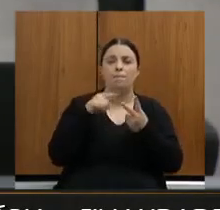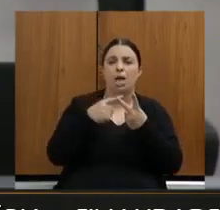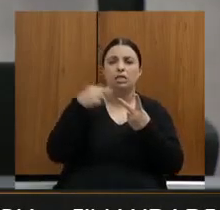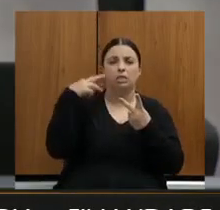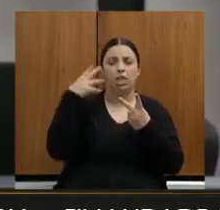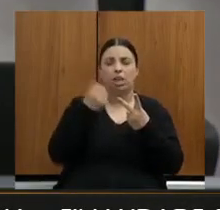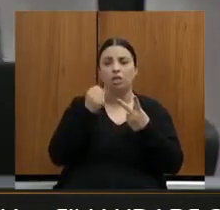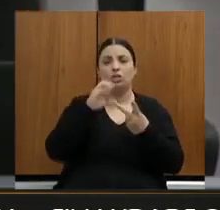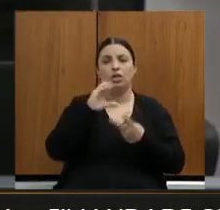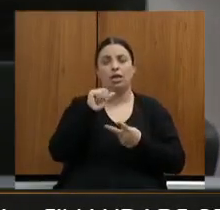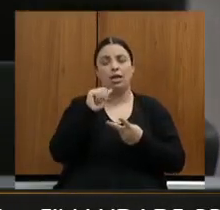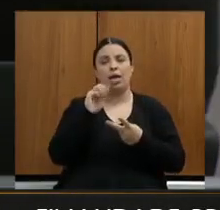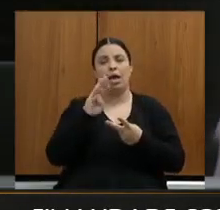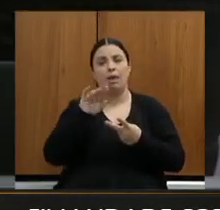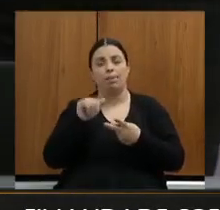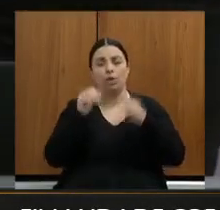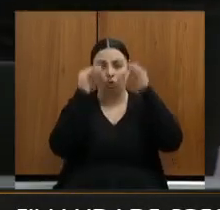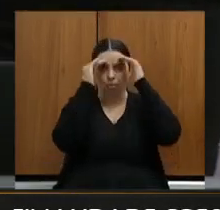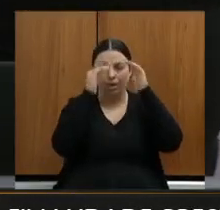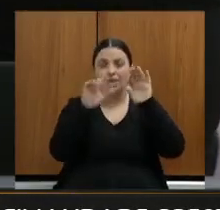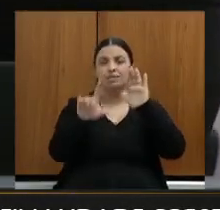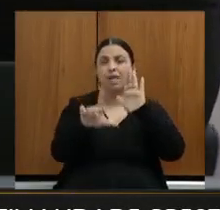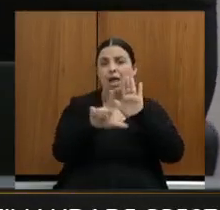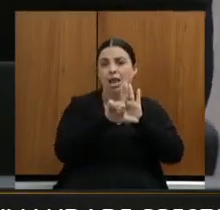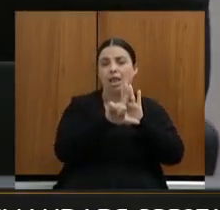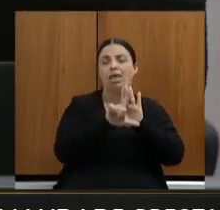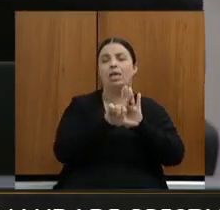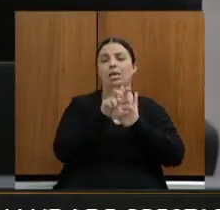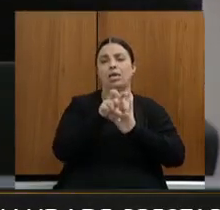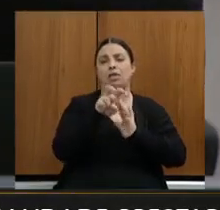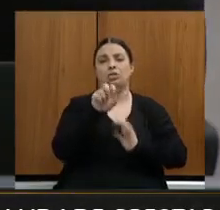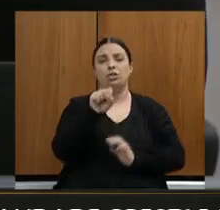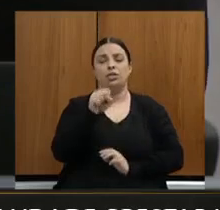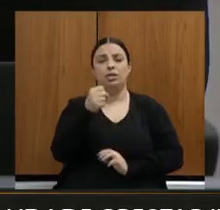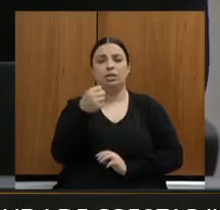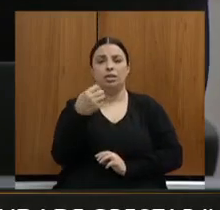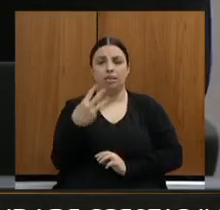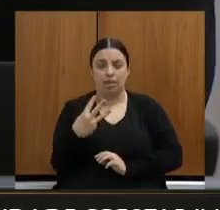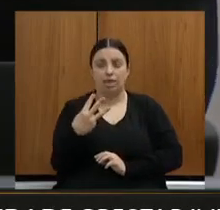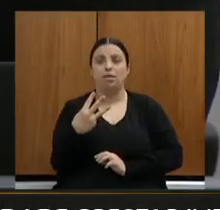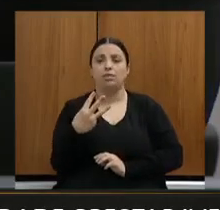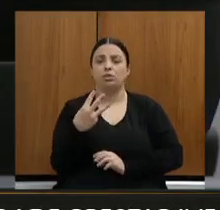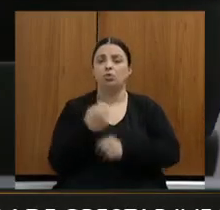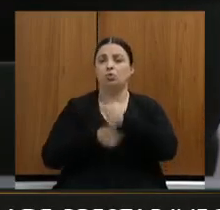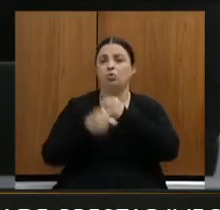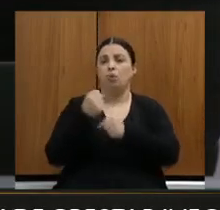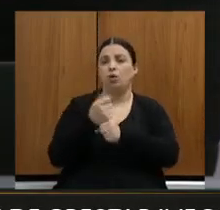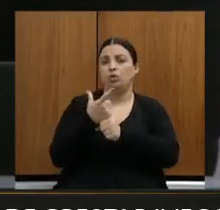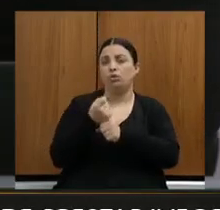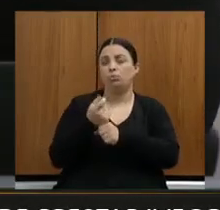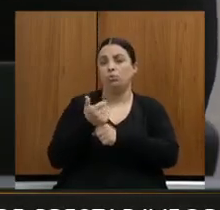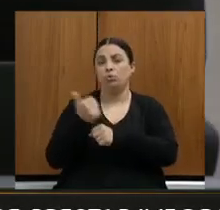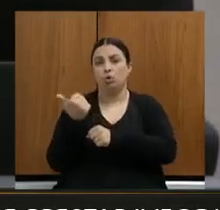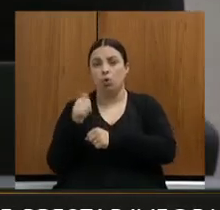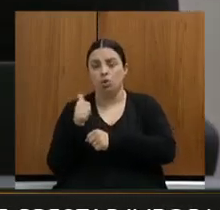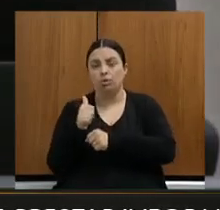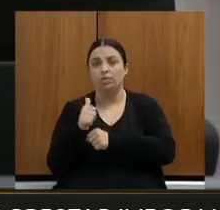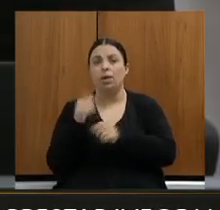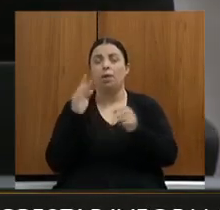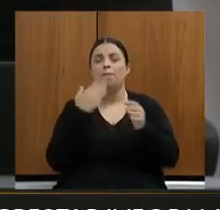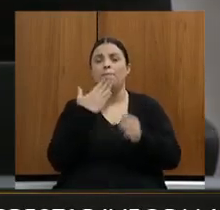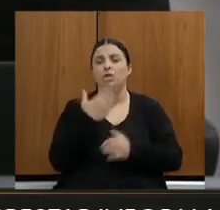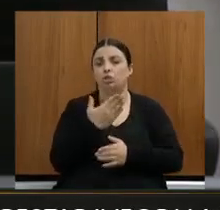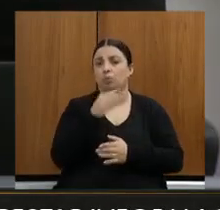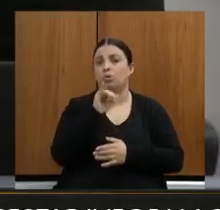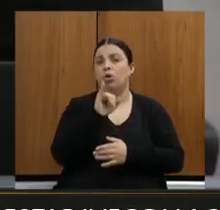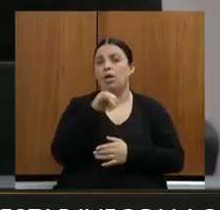19583 de 2011 sobre a qual perguntamos o imã registra estabelecimentos o